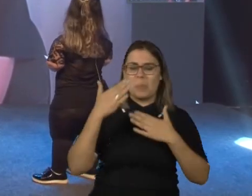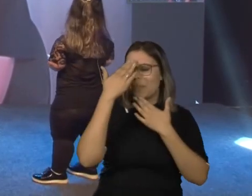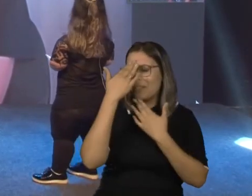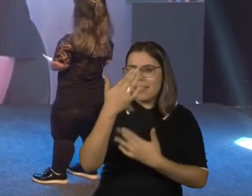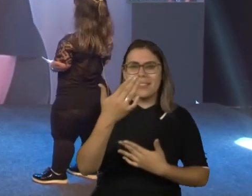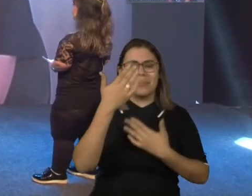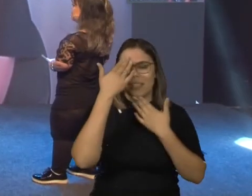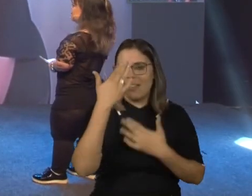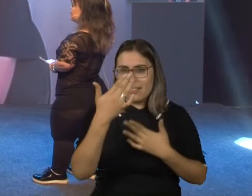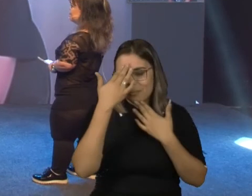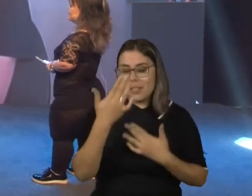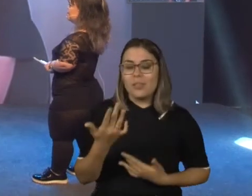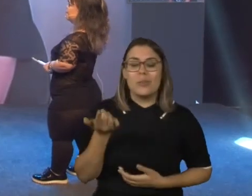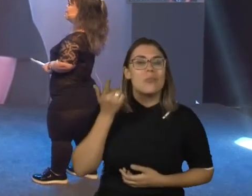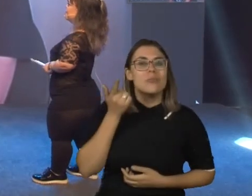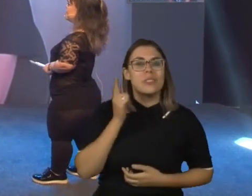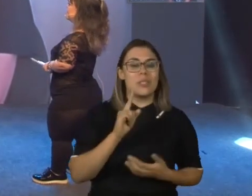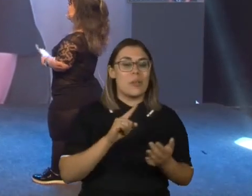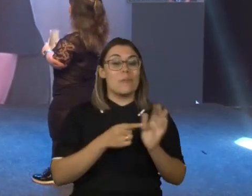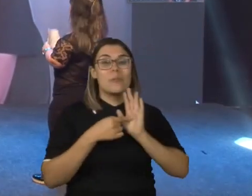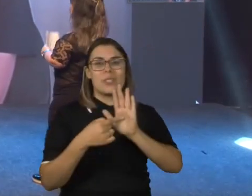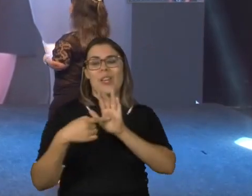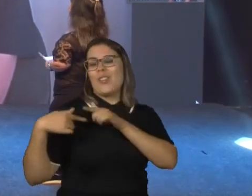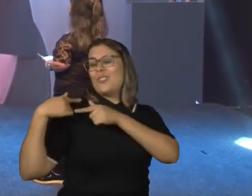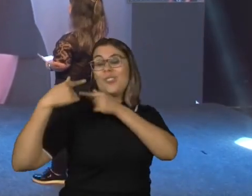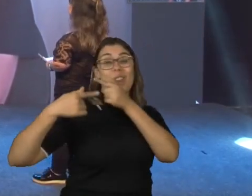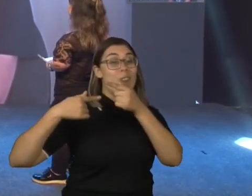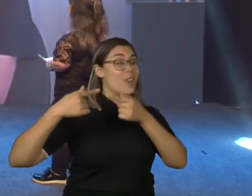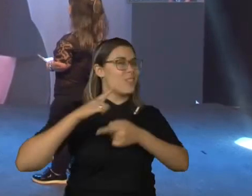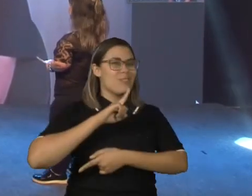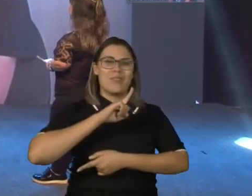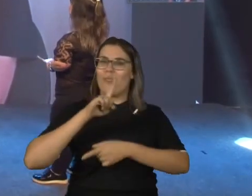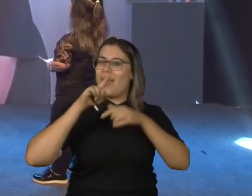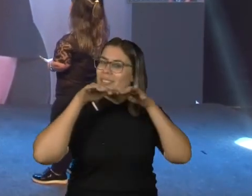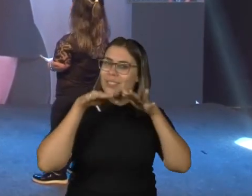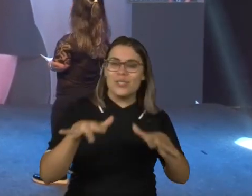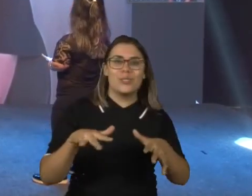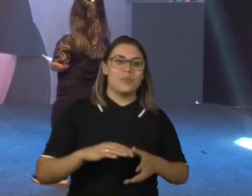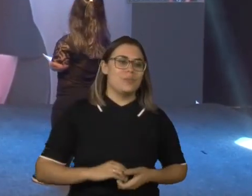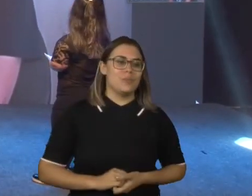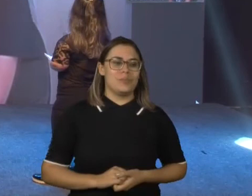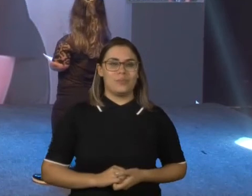obrigado, né? Clarinha, por mostrar que genética não é destino. Obrigada,